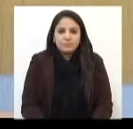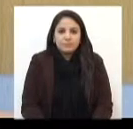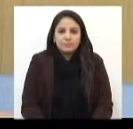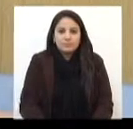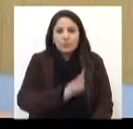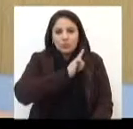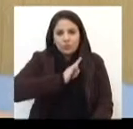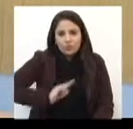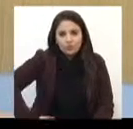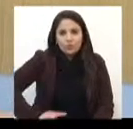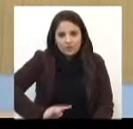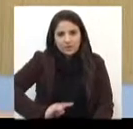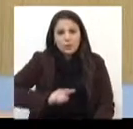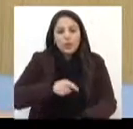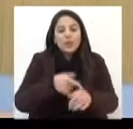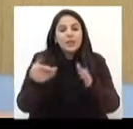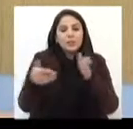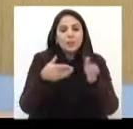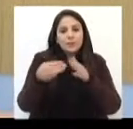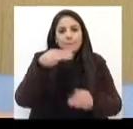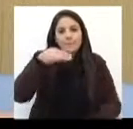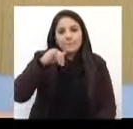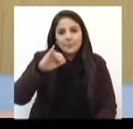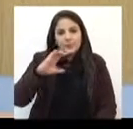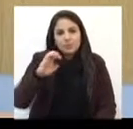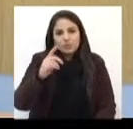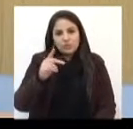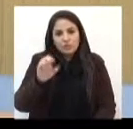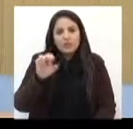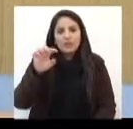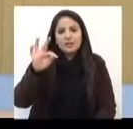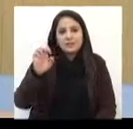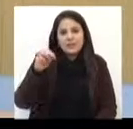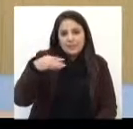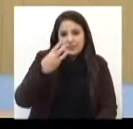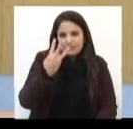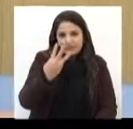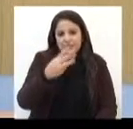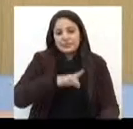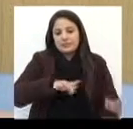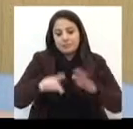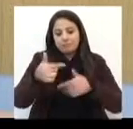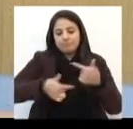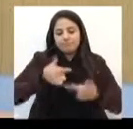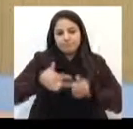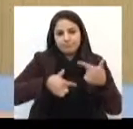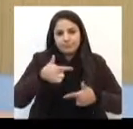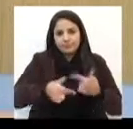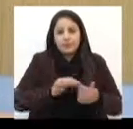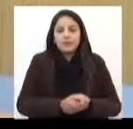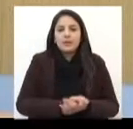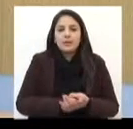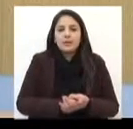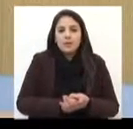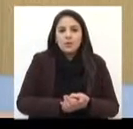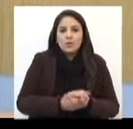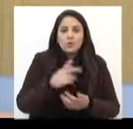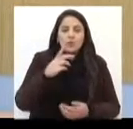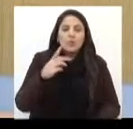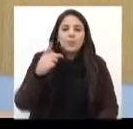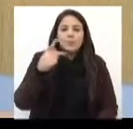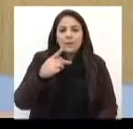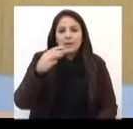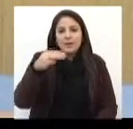O governo provisório de Michel Temer está na terceira semana de trabalho. Desde que o PMDBista assumiu